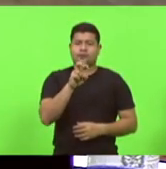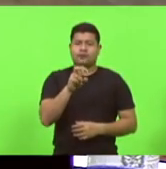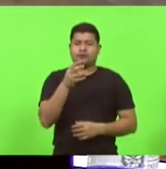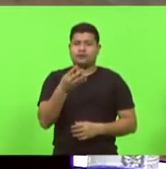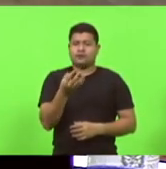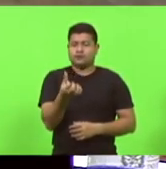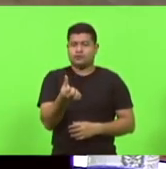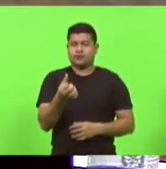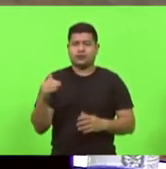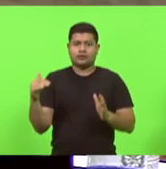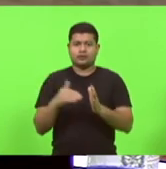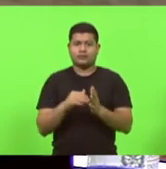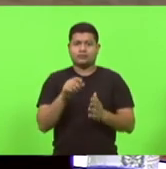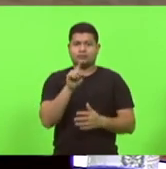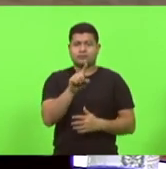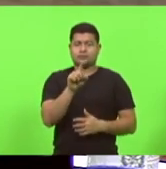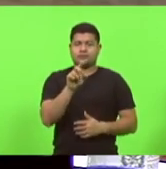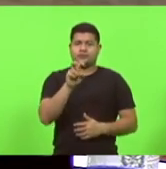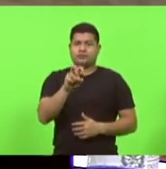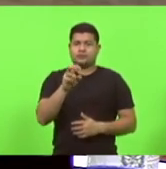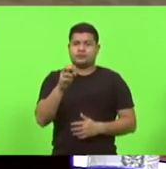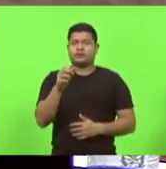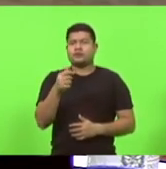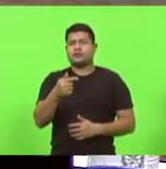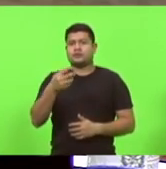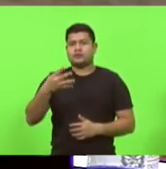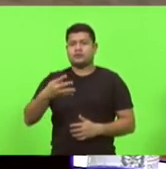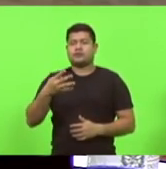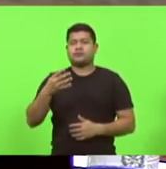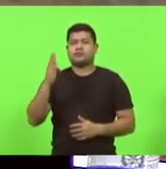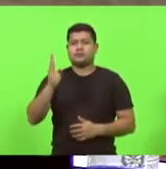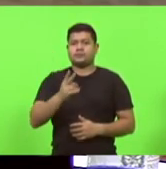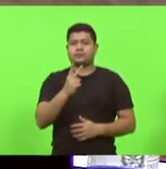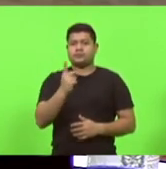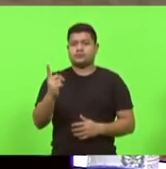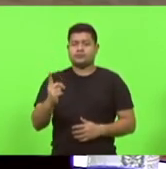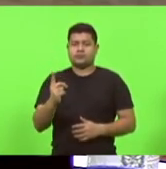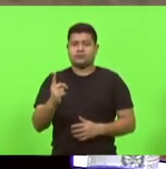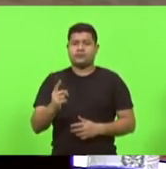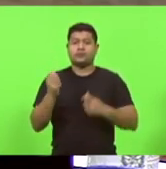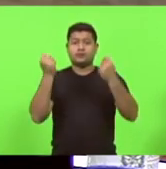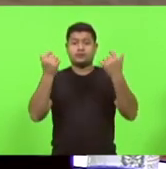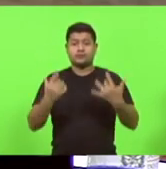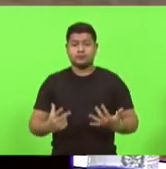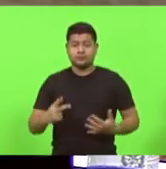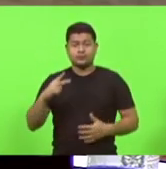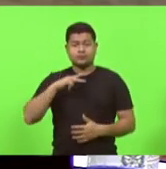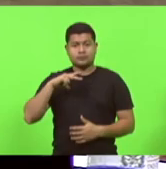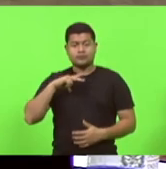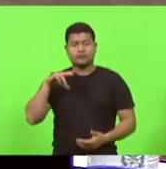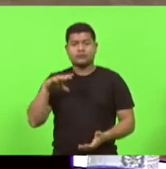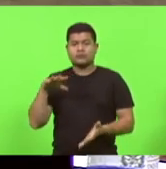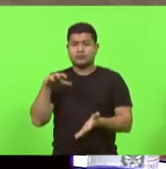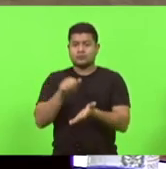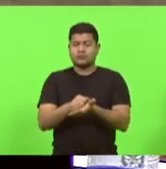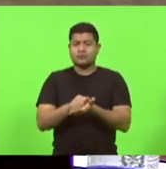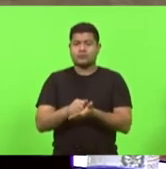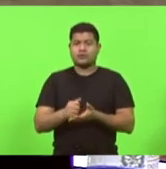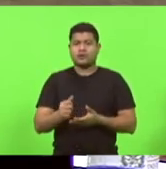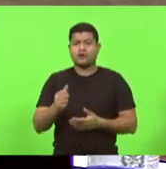1546 a 1574, 2021. Explicações pessoais. Fez uso da palavra o senhor deputado Felipe